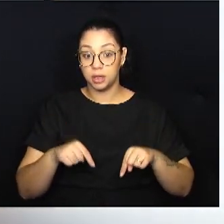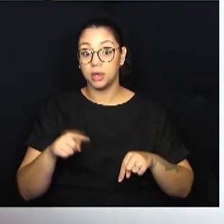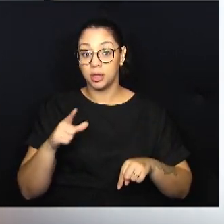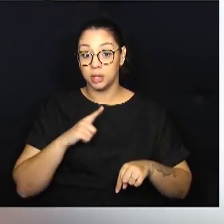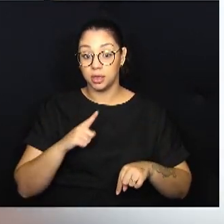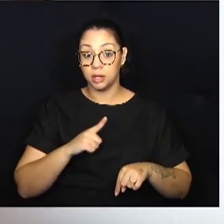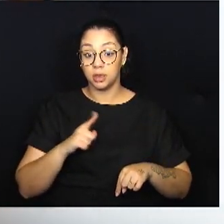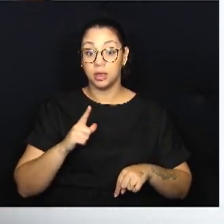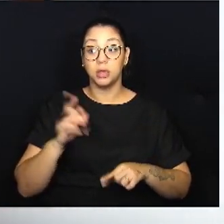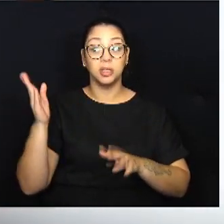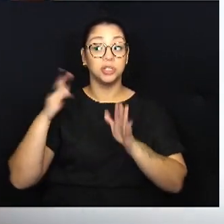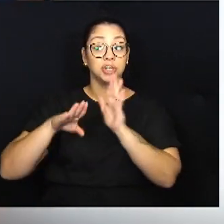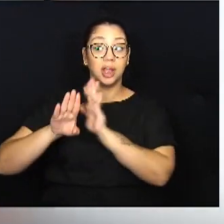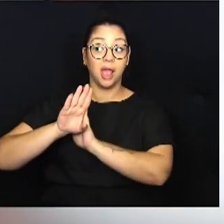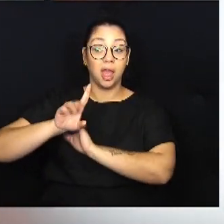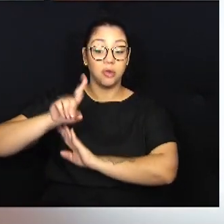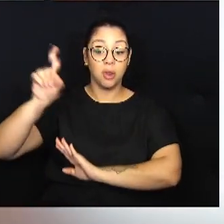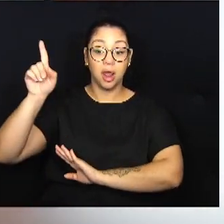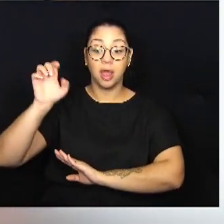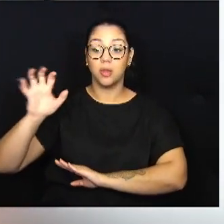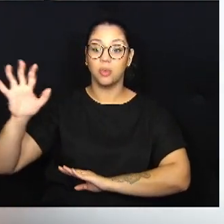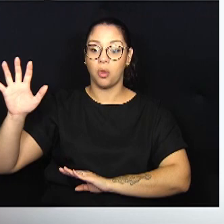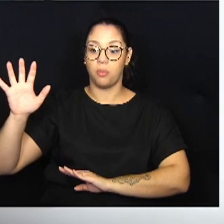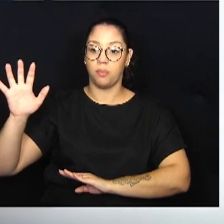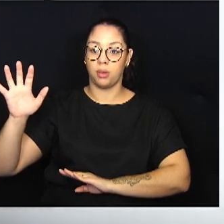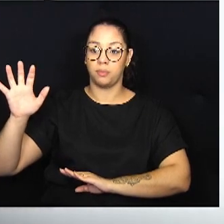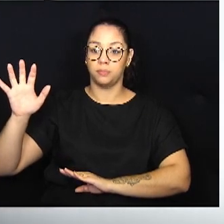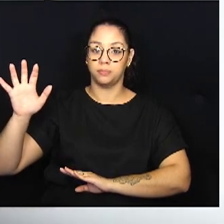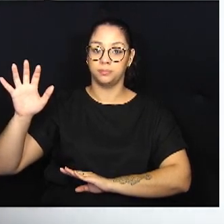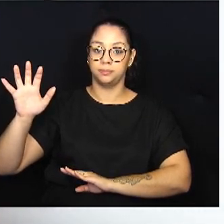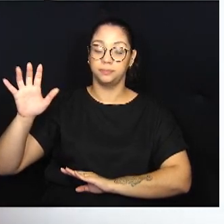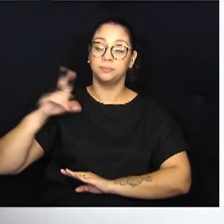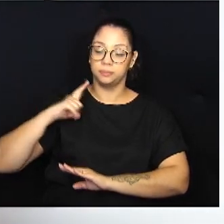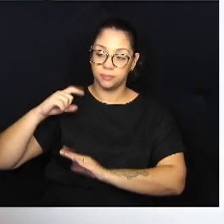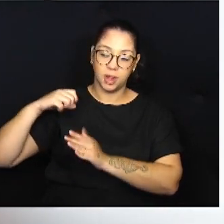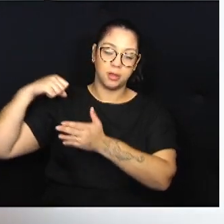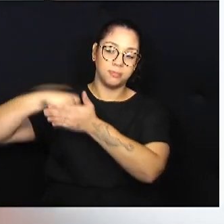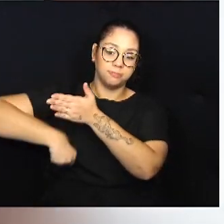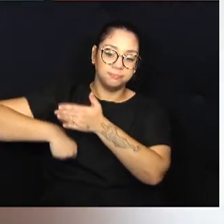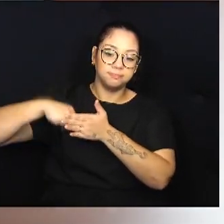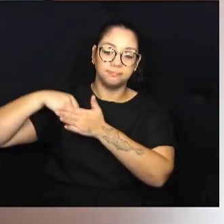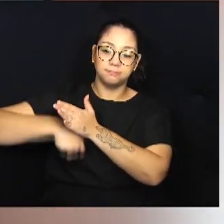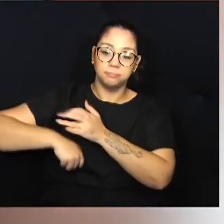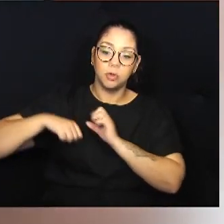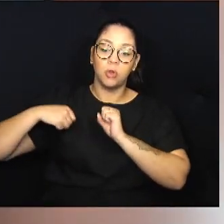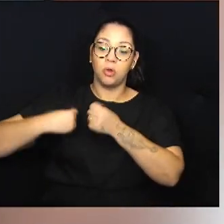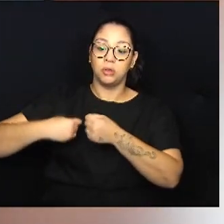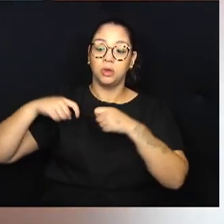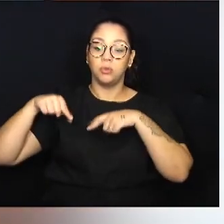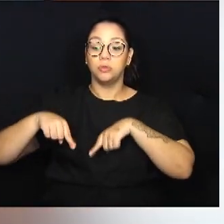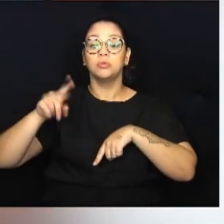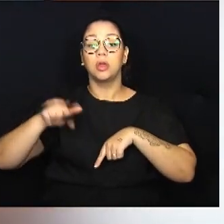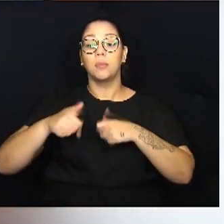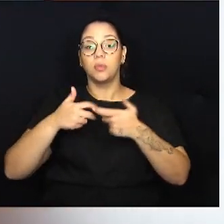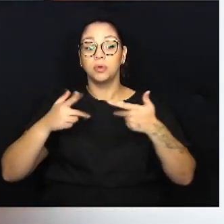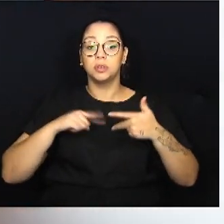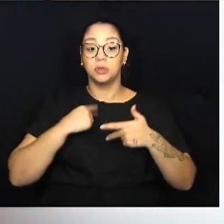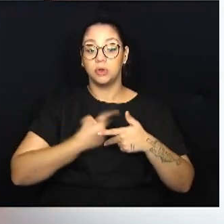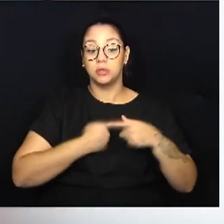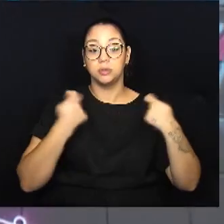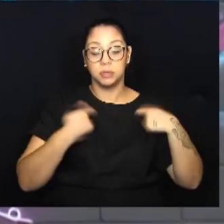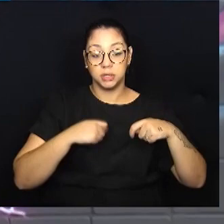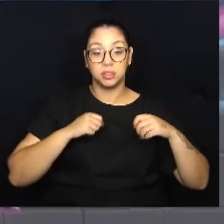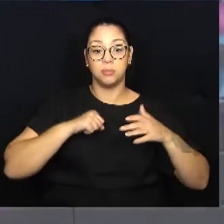né, chegaram lá, para vocês terem ideia, chegaram lá, ó, e ainda estão lutando contra isso. Então, uma coisa que a gente também tem que lutar, tem que gritar e tem que